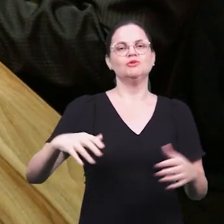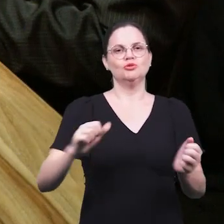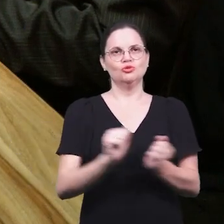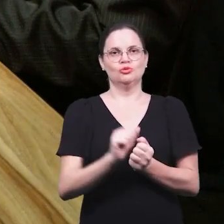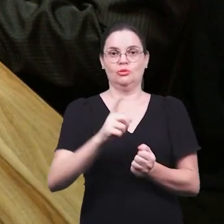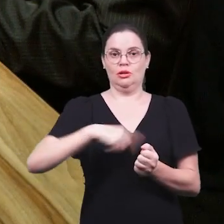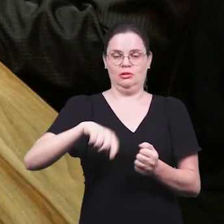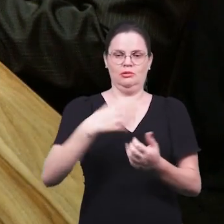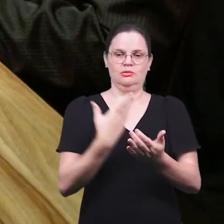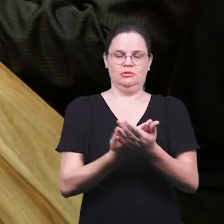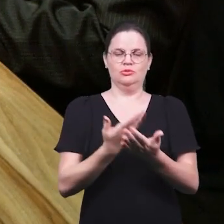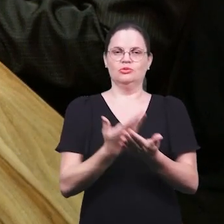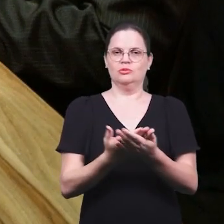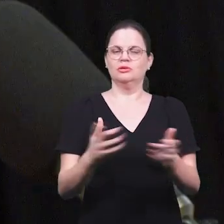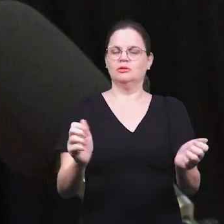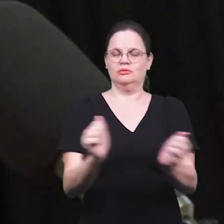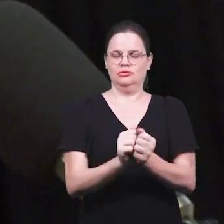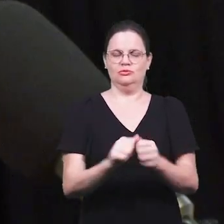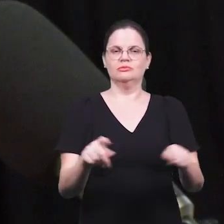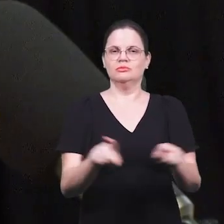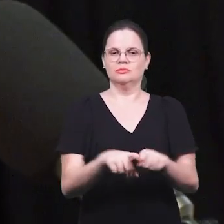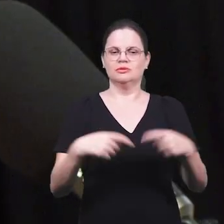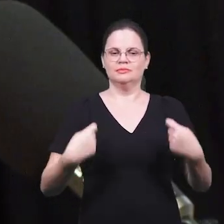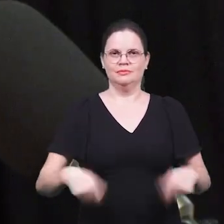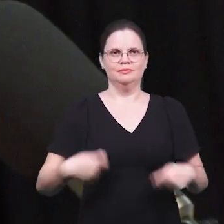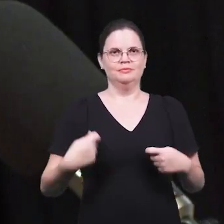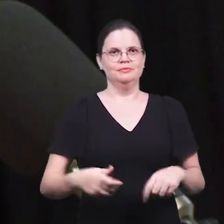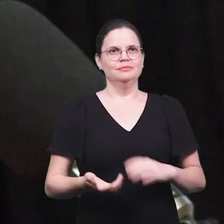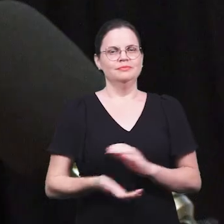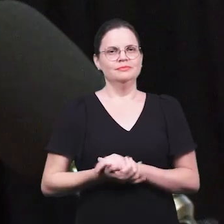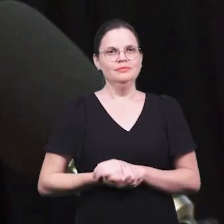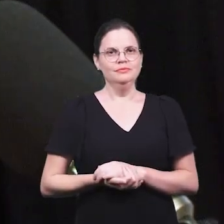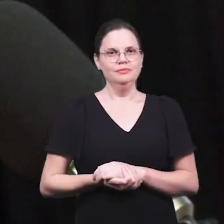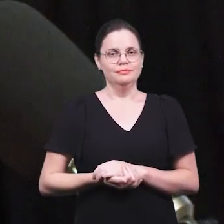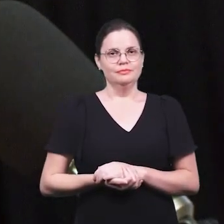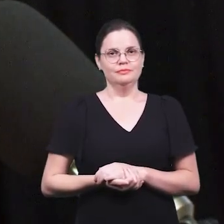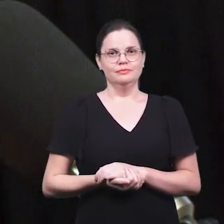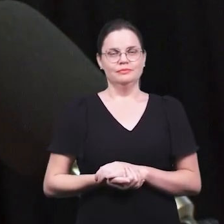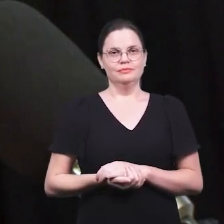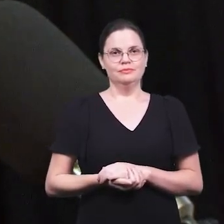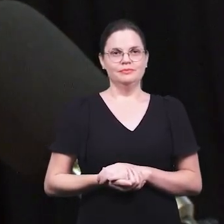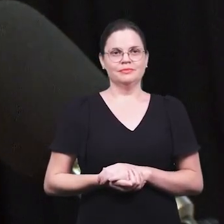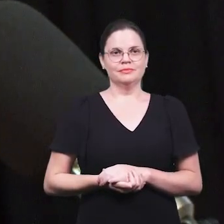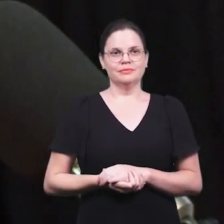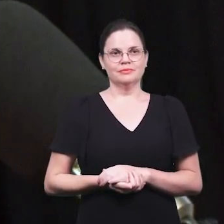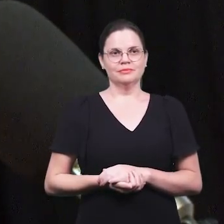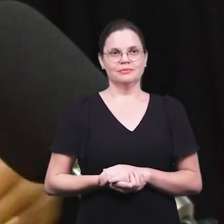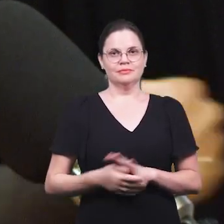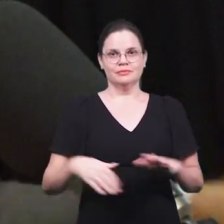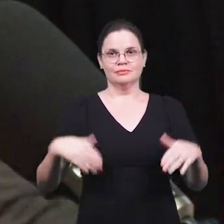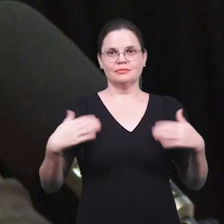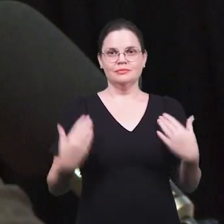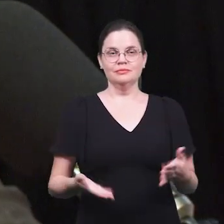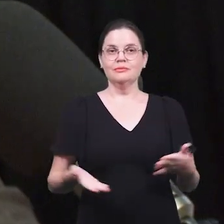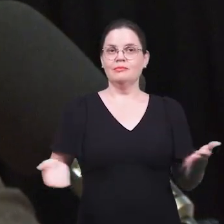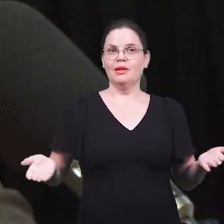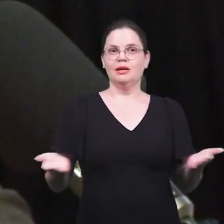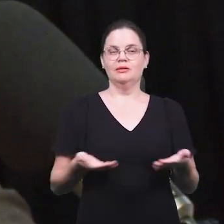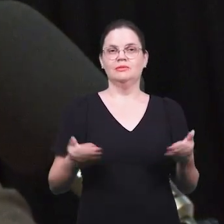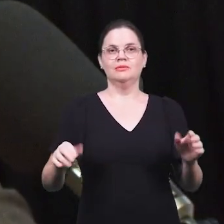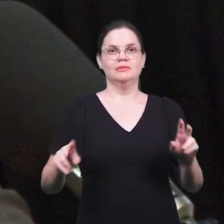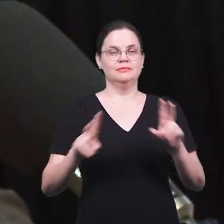espirituais, isso tem que fazer parte da nossa caminhada como servos e aqueles que estão estudando também para concursos, né? Muito